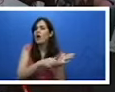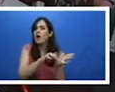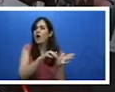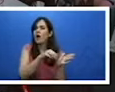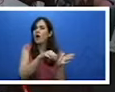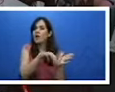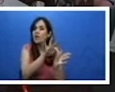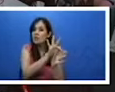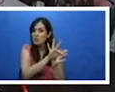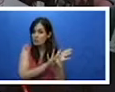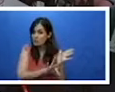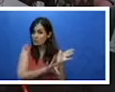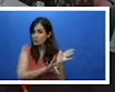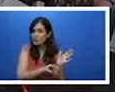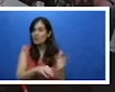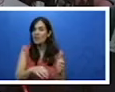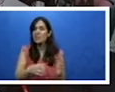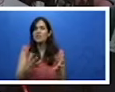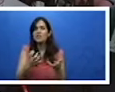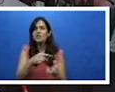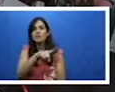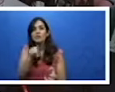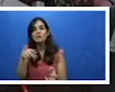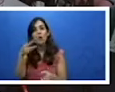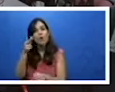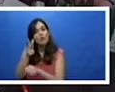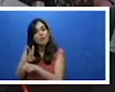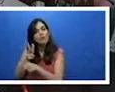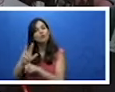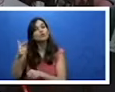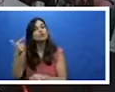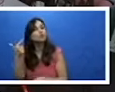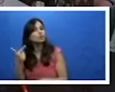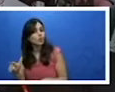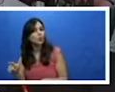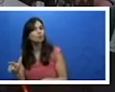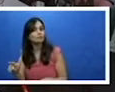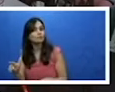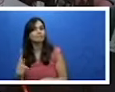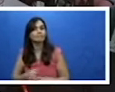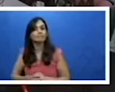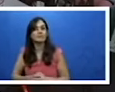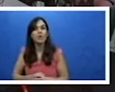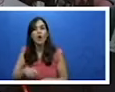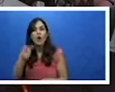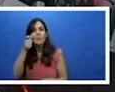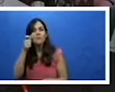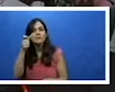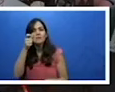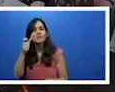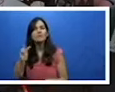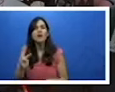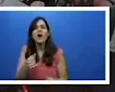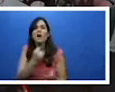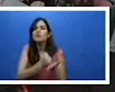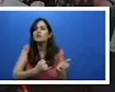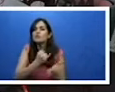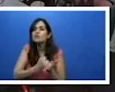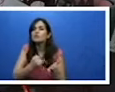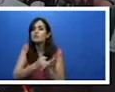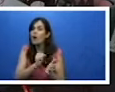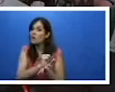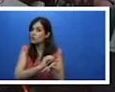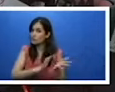Gostaria que vocês a assistissem novamente, quantas vezes necessário for, observar bastante as instruções dessa